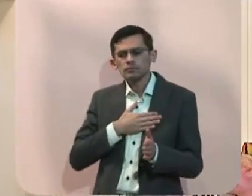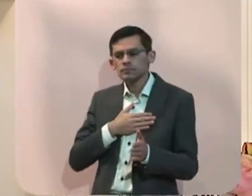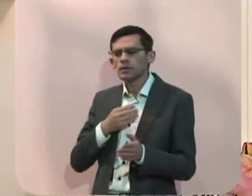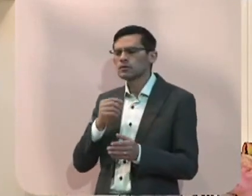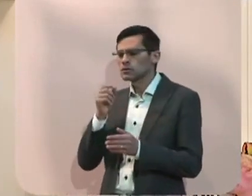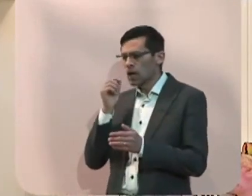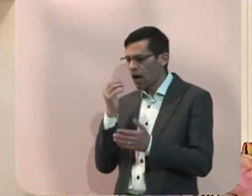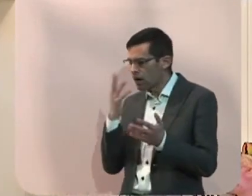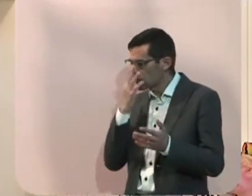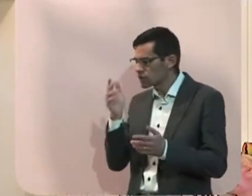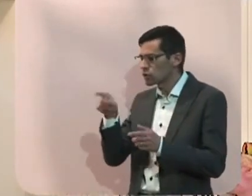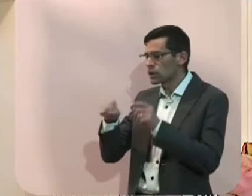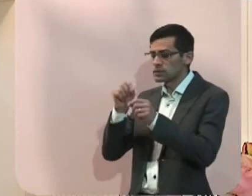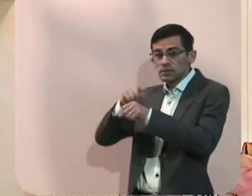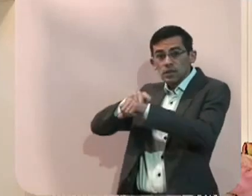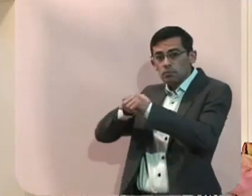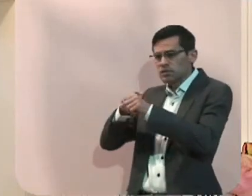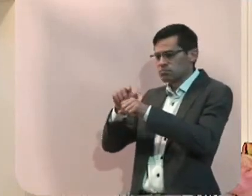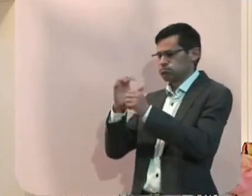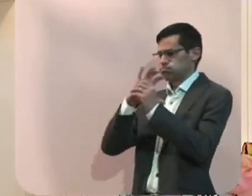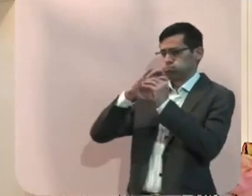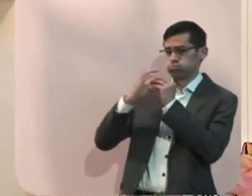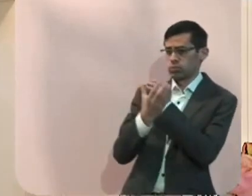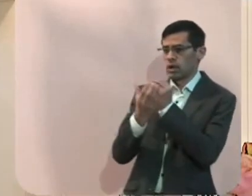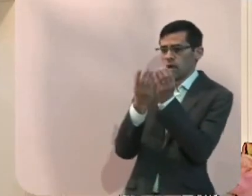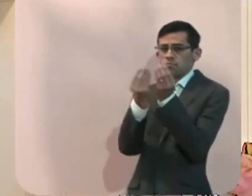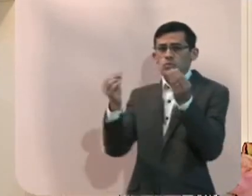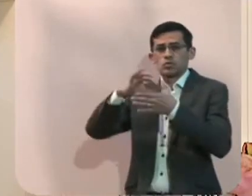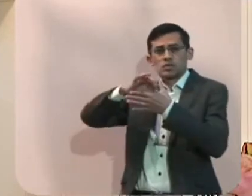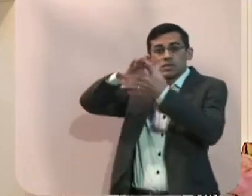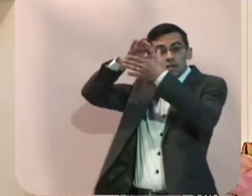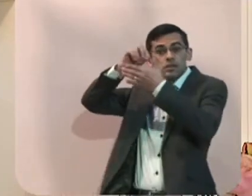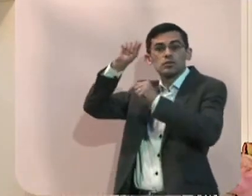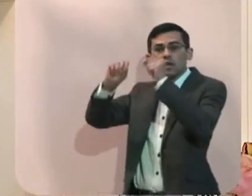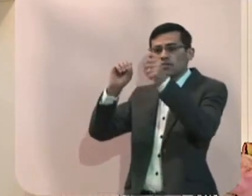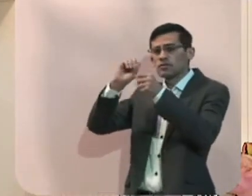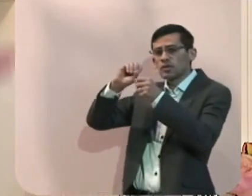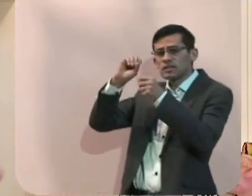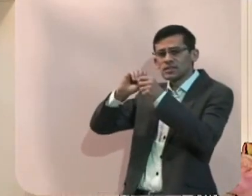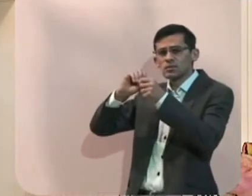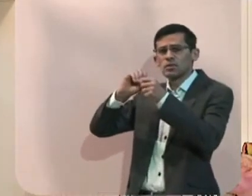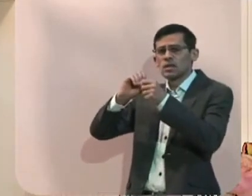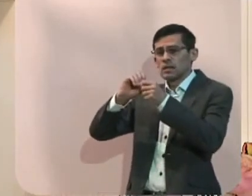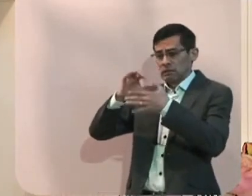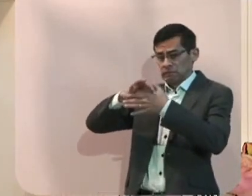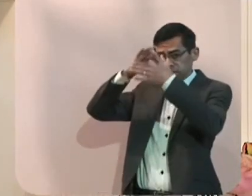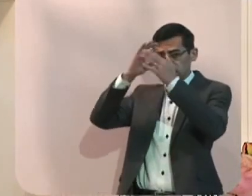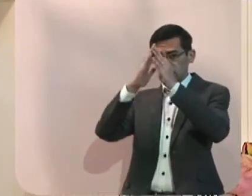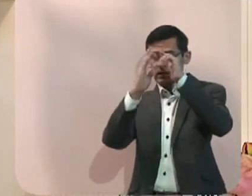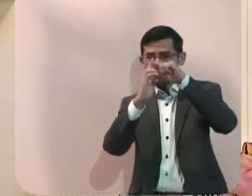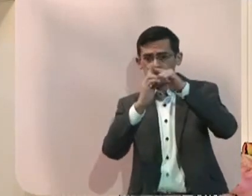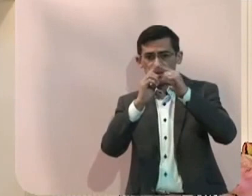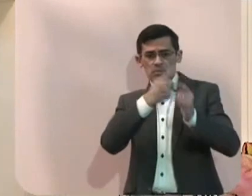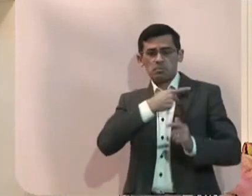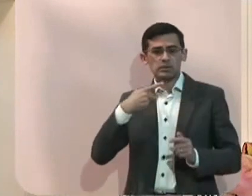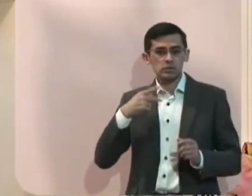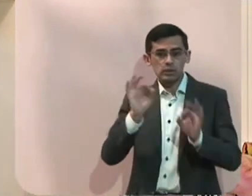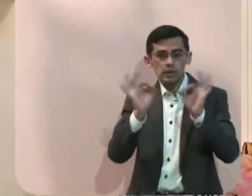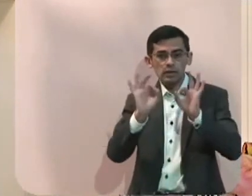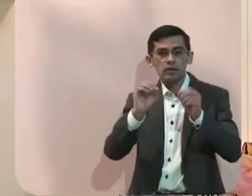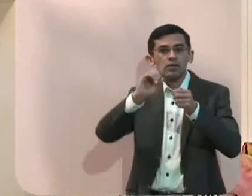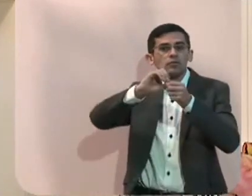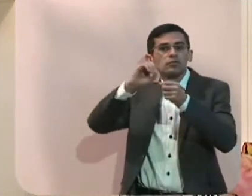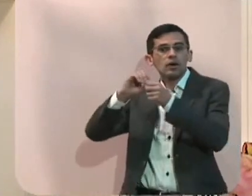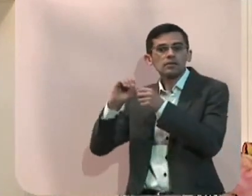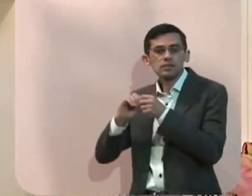que nesse momento de pandemia, quando vários líderes estão fazendo, vários líderes da igreja que não são pastores,